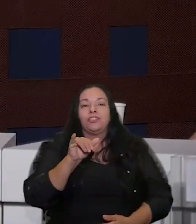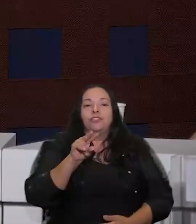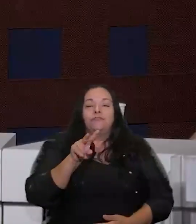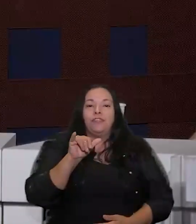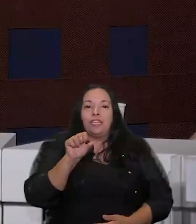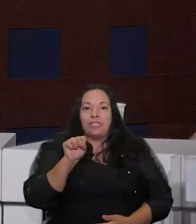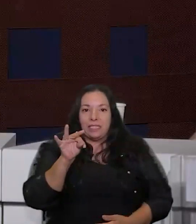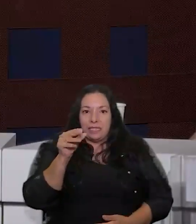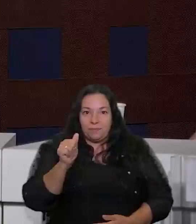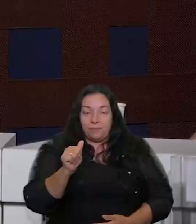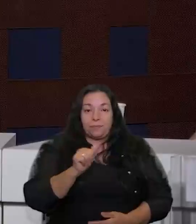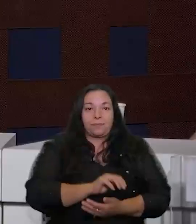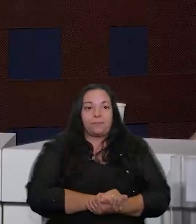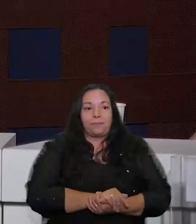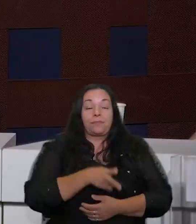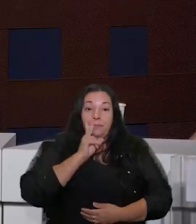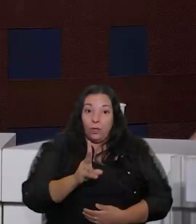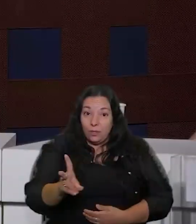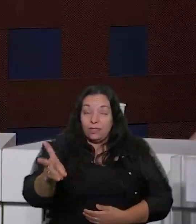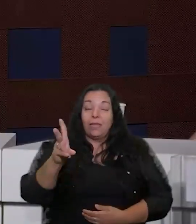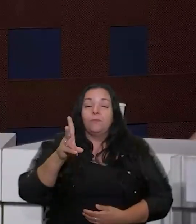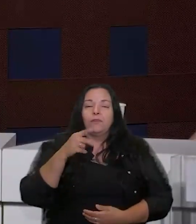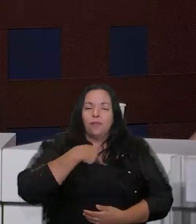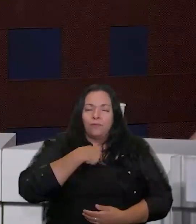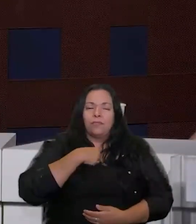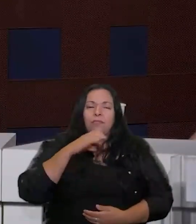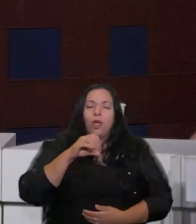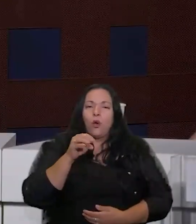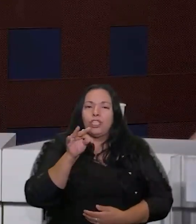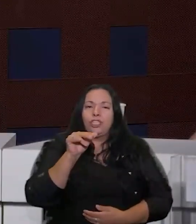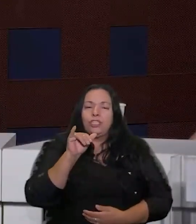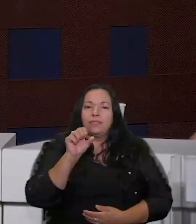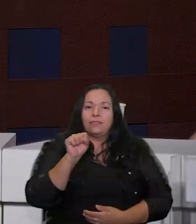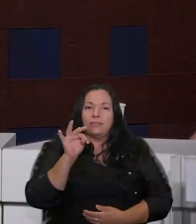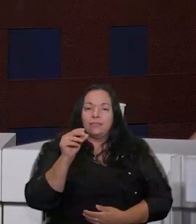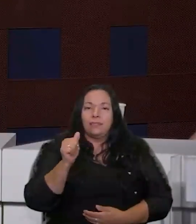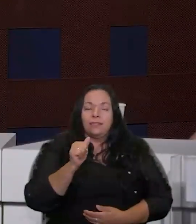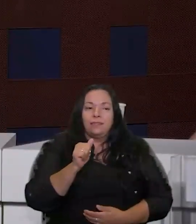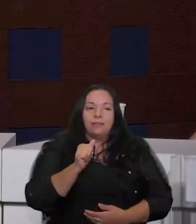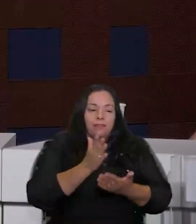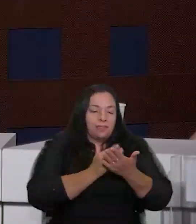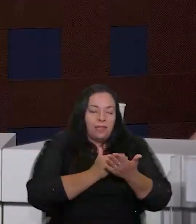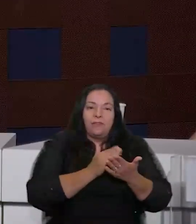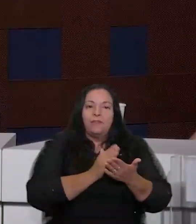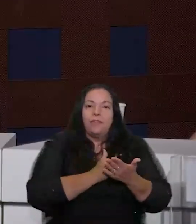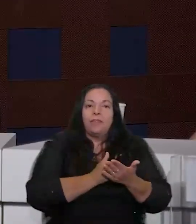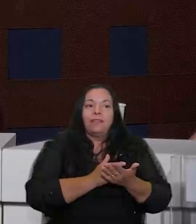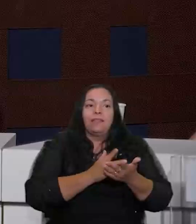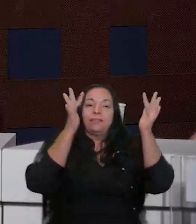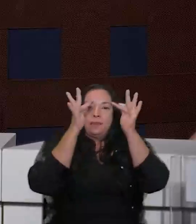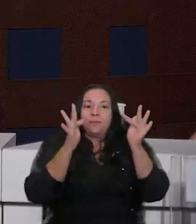aí essa coisa de, será que eu sempre vou ser cotista? Então, quando eu encontrei e escrevi esse romance, eu fiquei feliz, que eu sempre